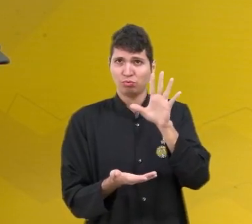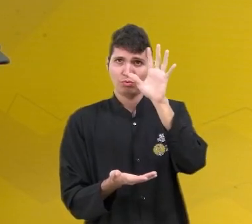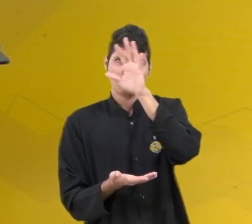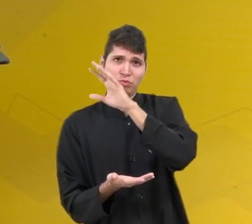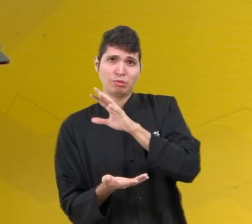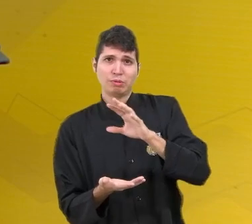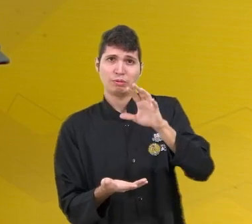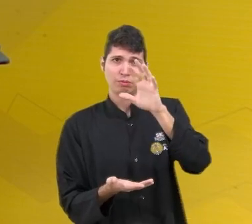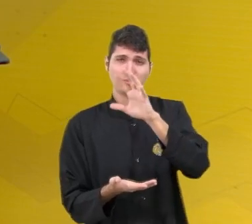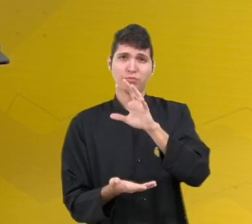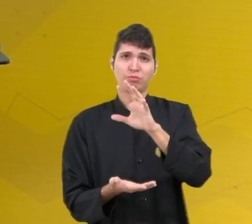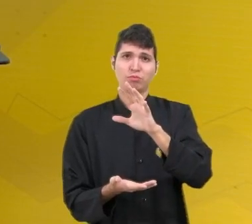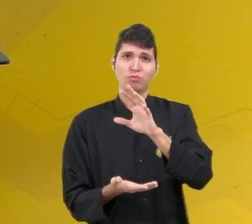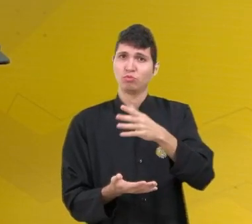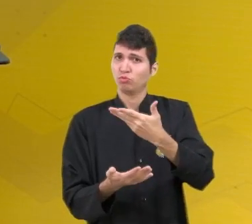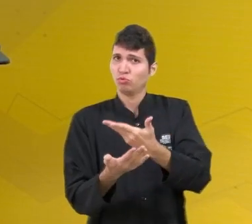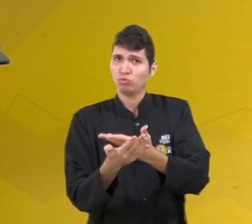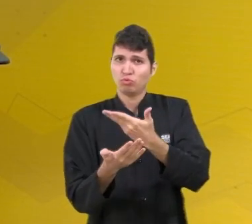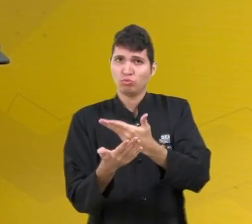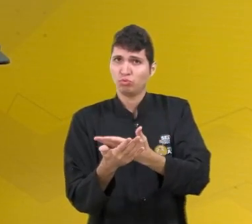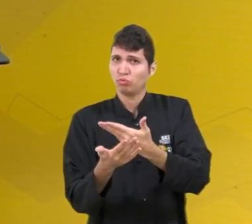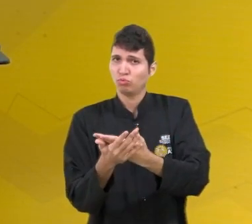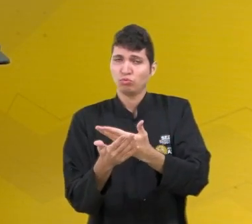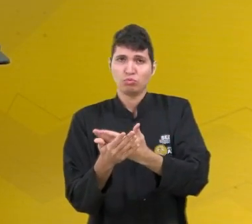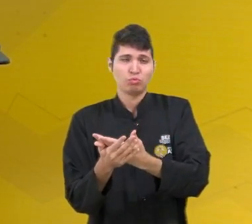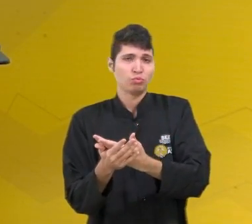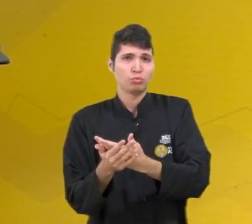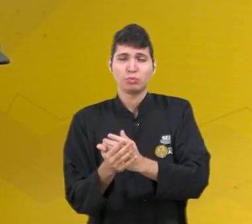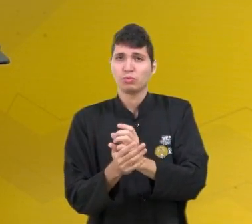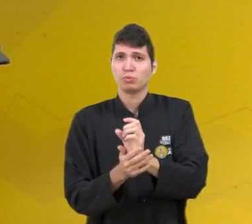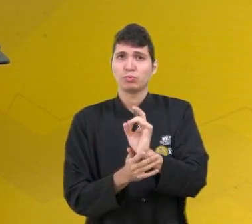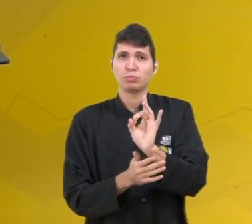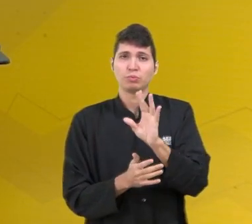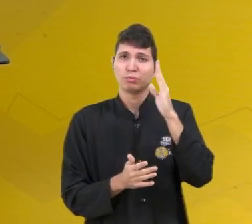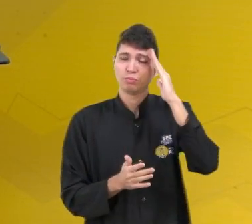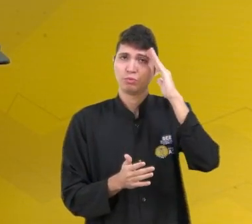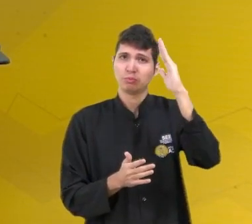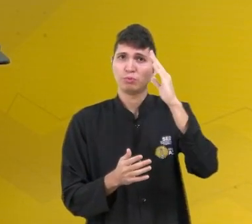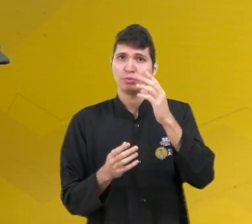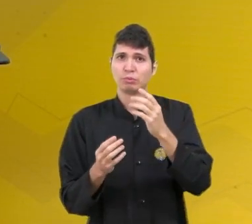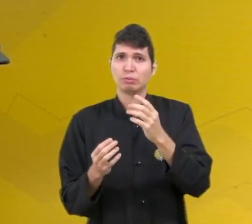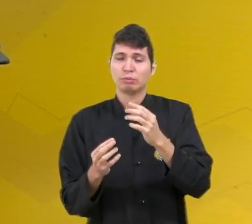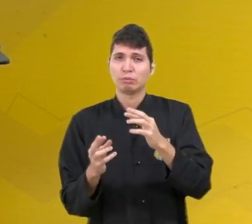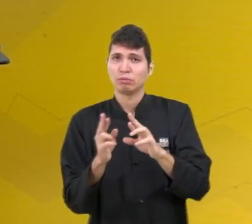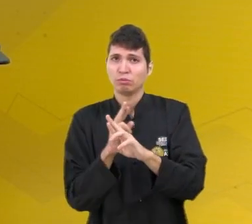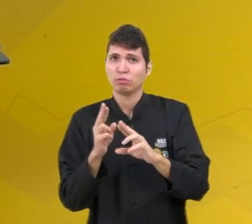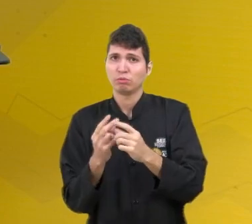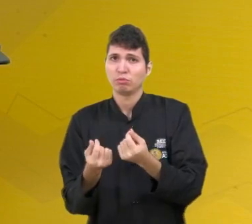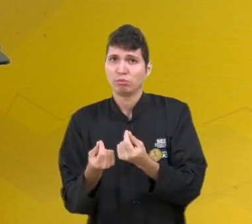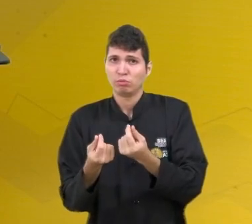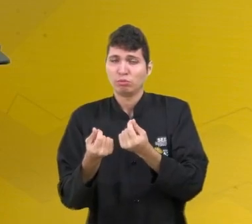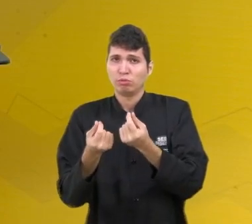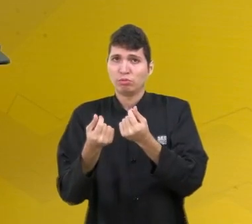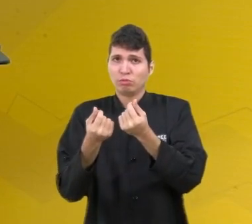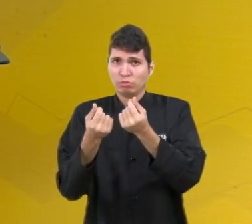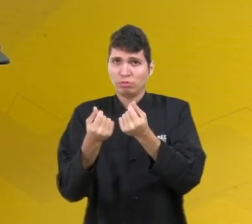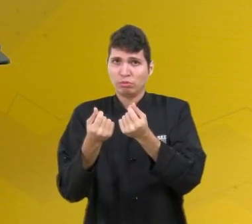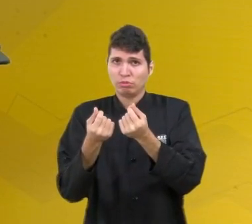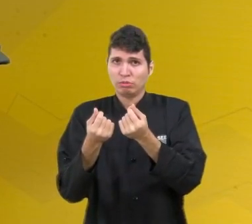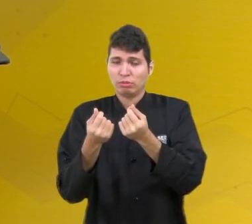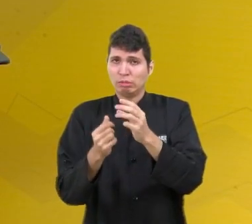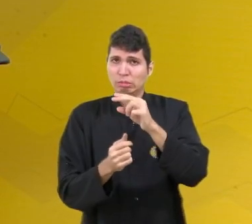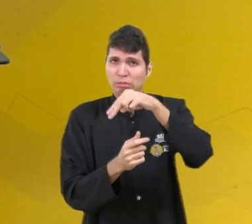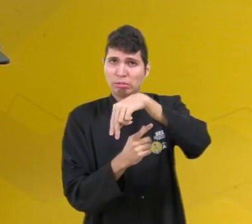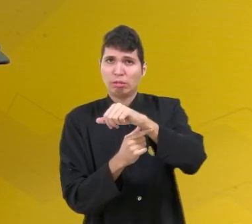para caráter de estudos, tá? Principalmente no quesito de economia e questões